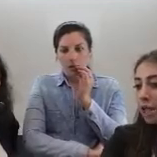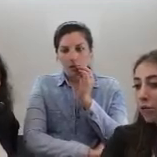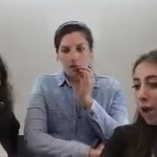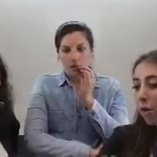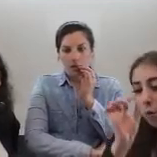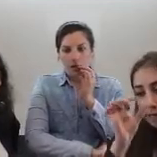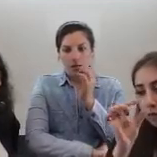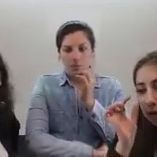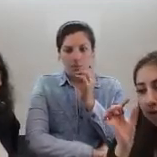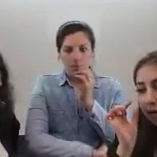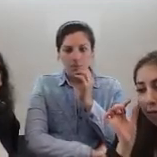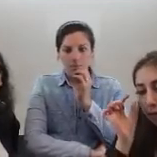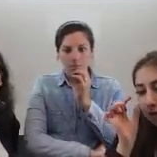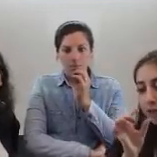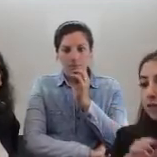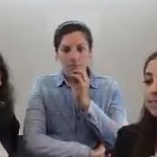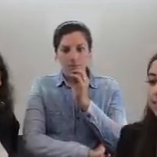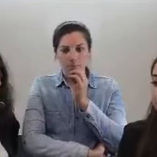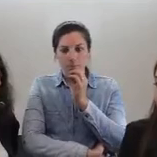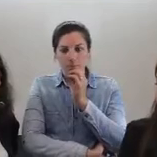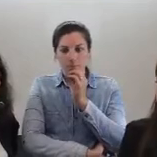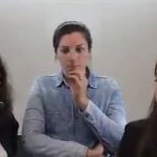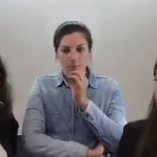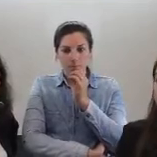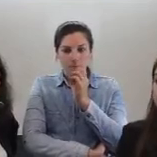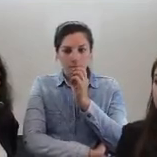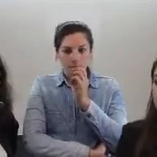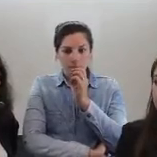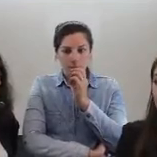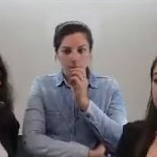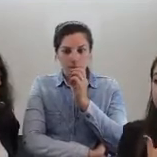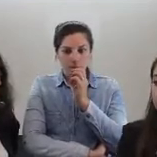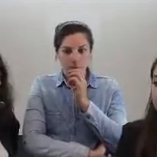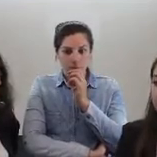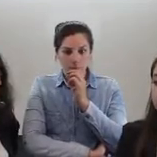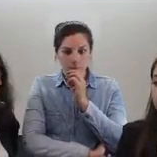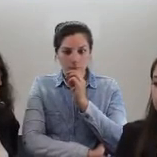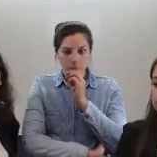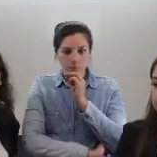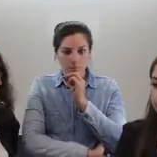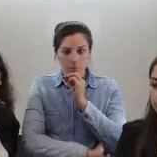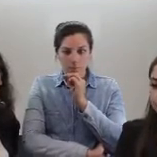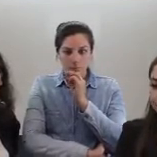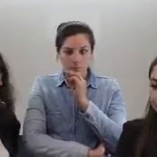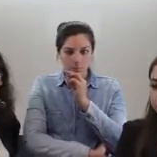parcial e o olhinho com o livrinho quer dizer que ele foi avaliado por pares, que é um periódico que é avaliado por